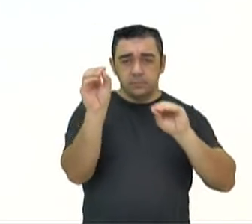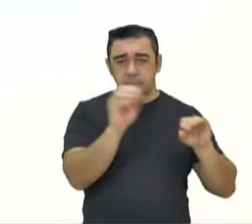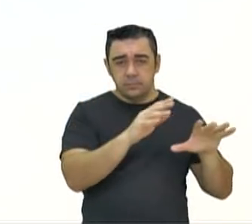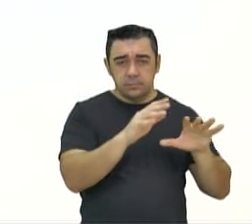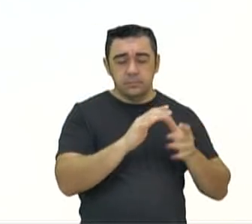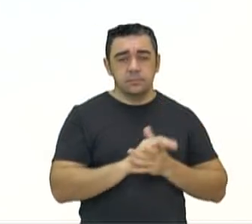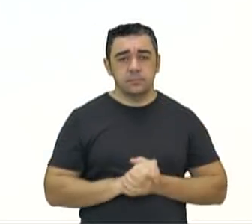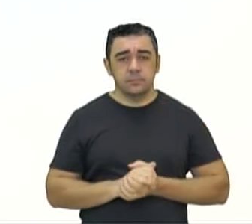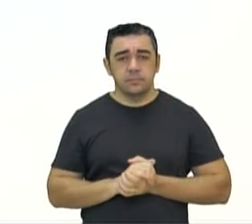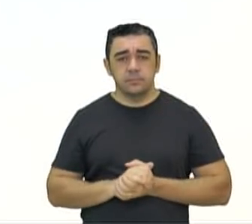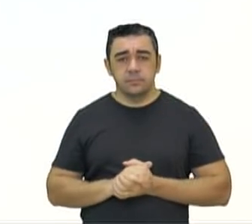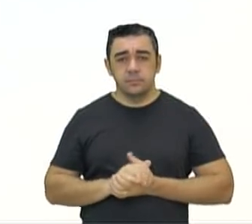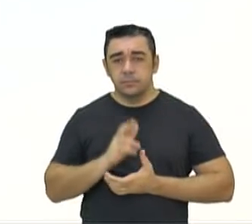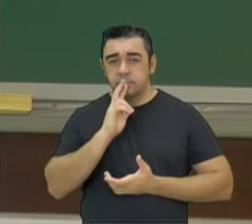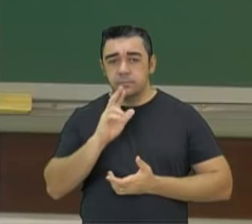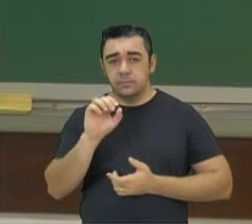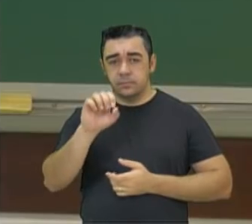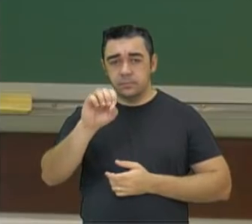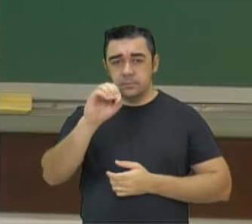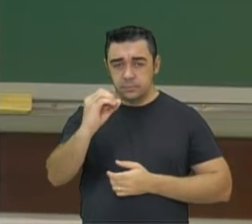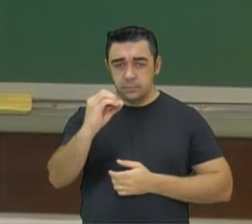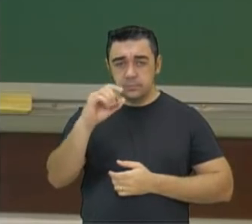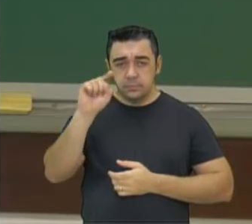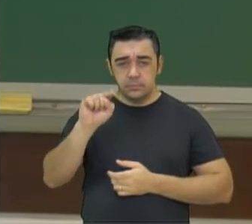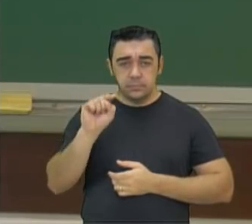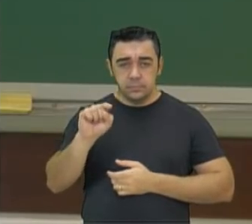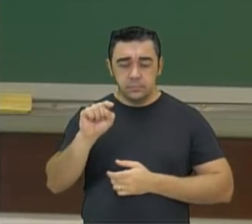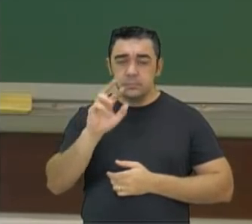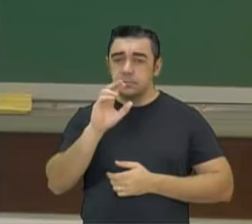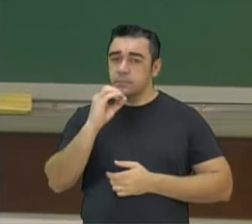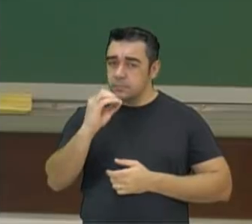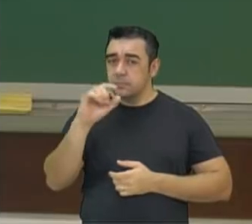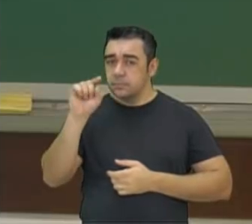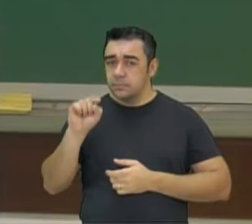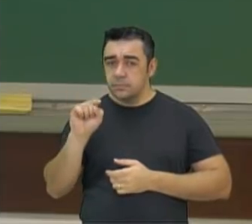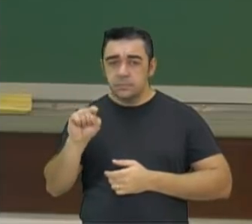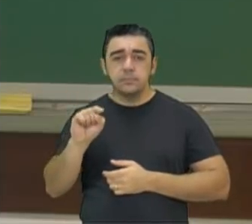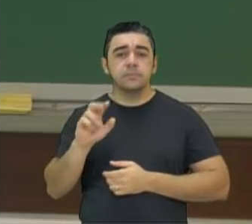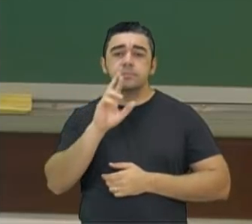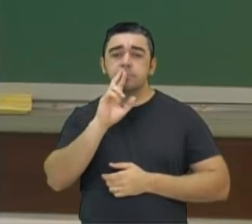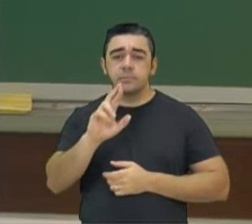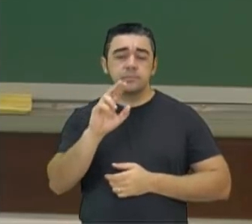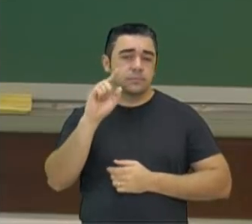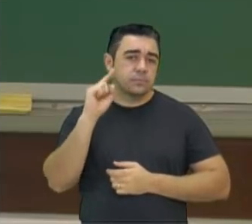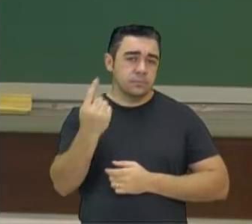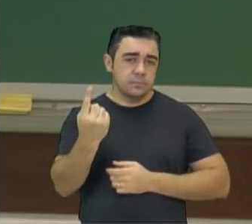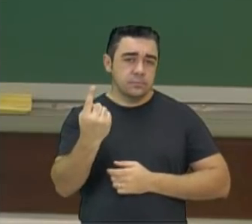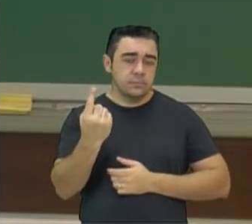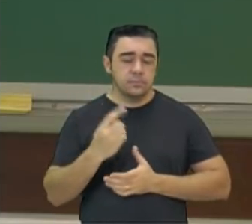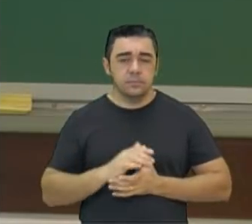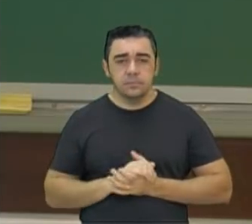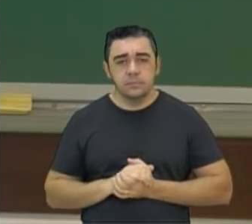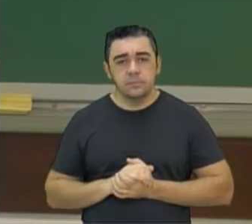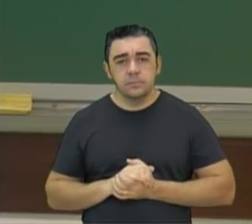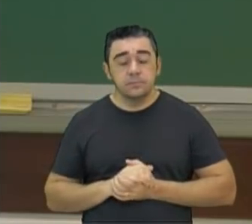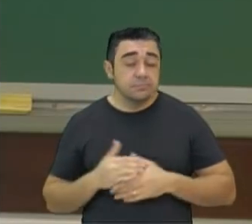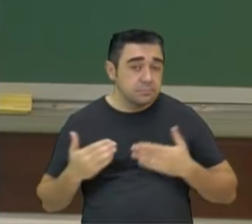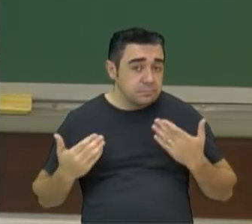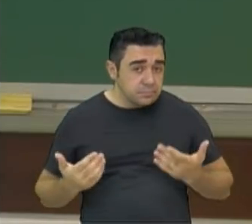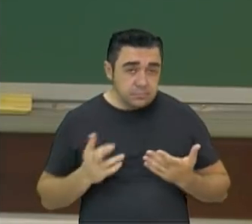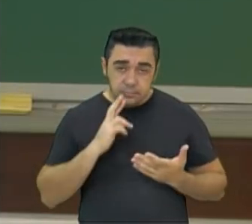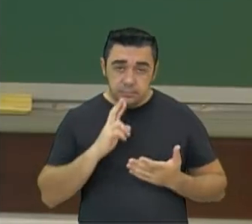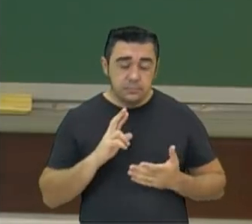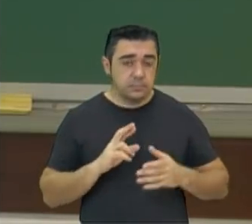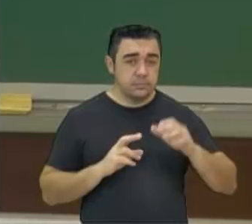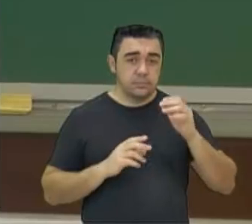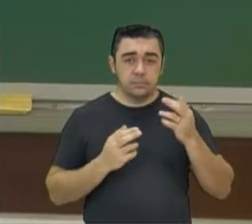fatorial com o 8 fatorial. Me resultou em 0 fatorial. 0 fatorial eu sei que é 1. Então,